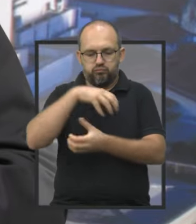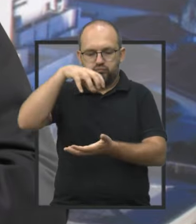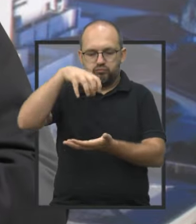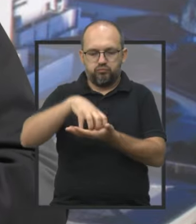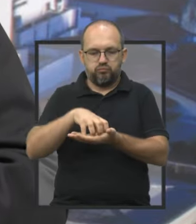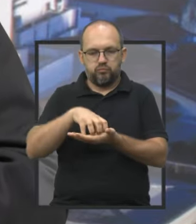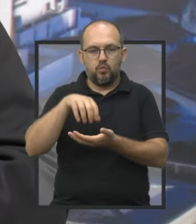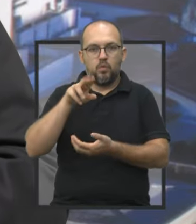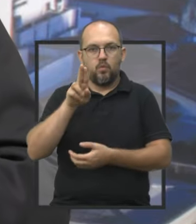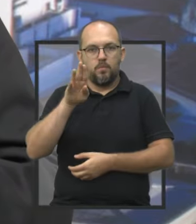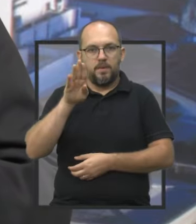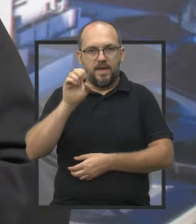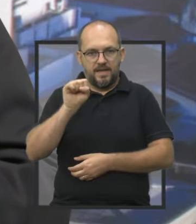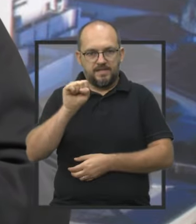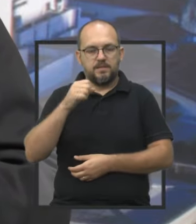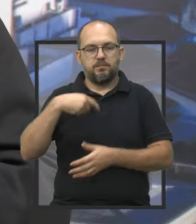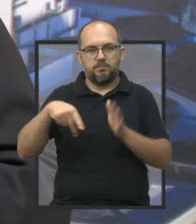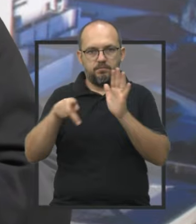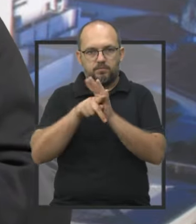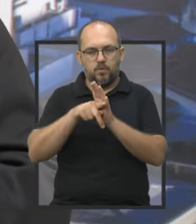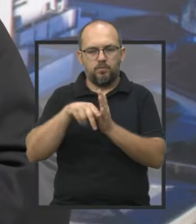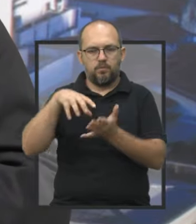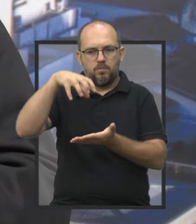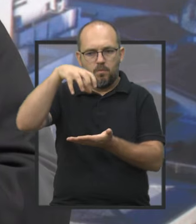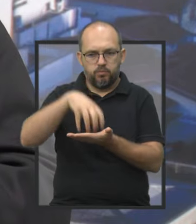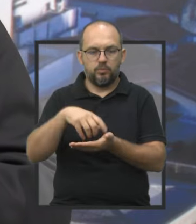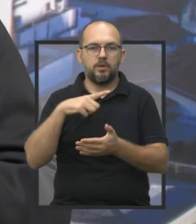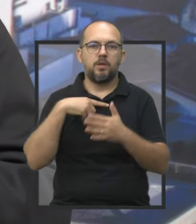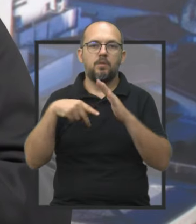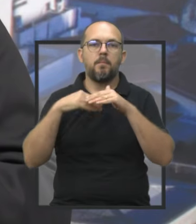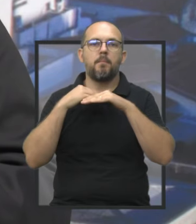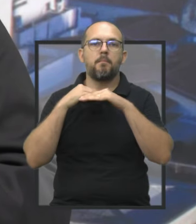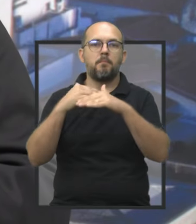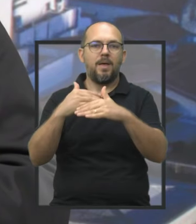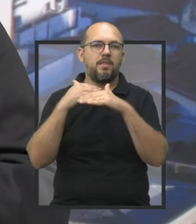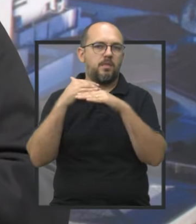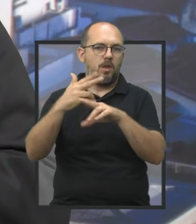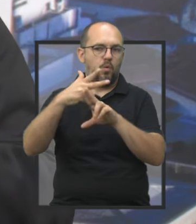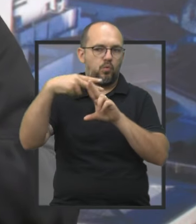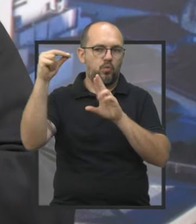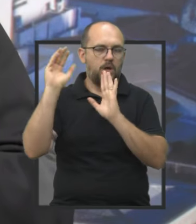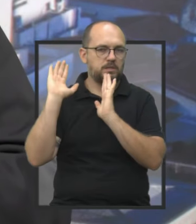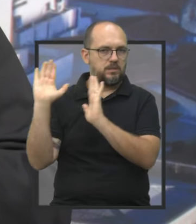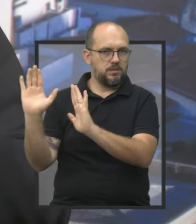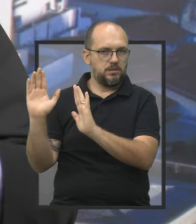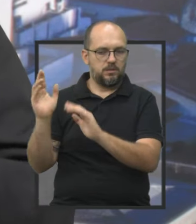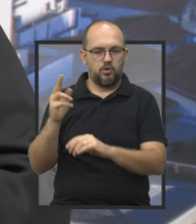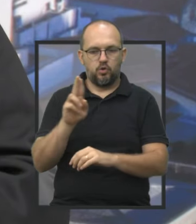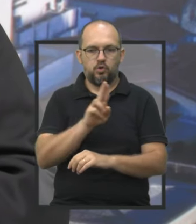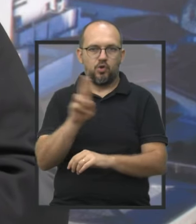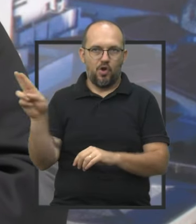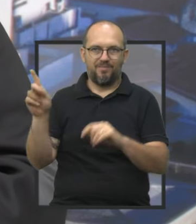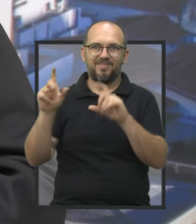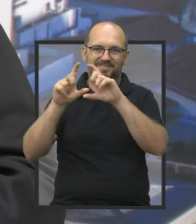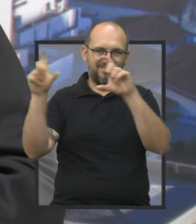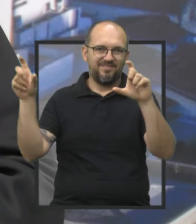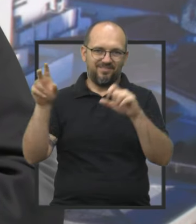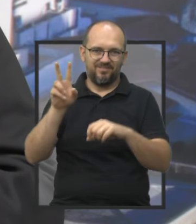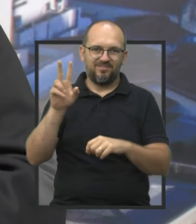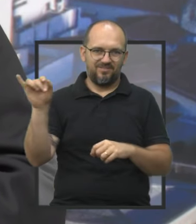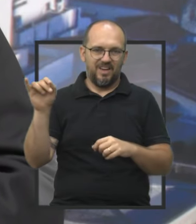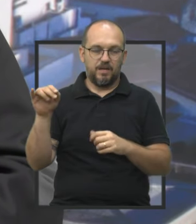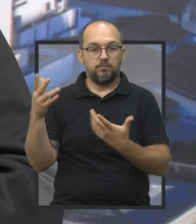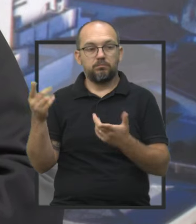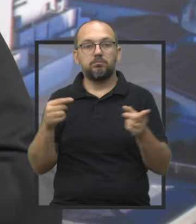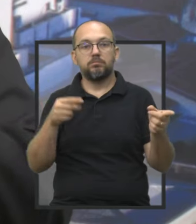padrão UNOeste para fazer esse tipo de trabalho, né? É o meu nome que vai ficar ali. Então, muitas